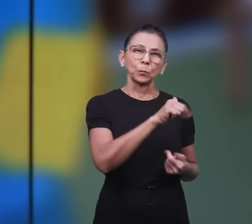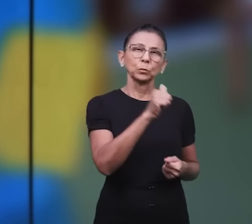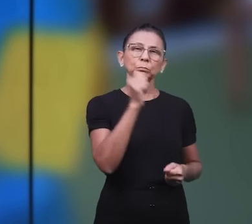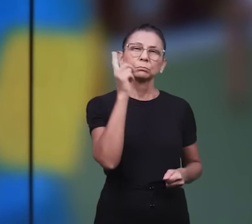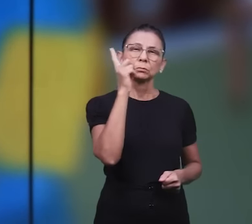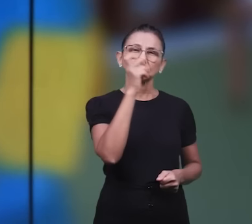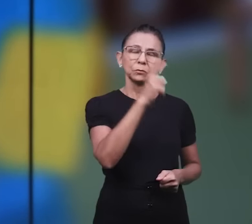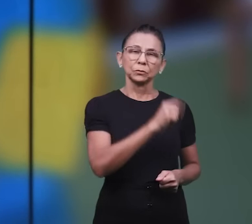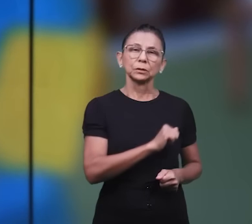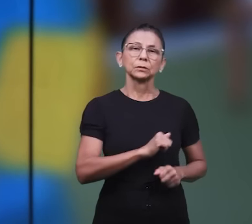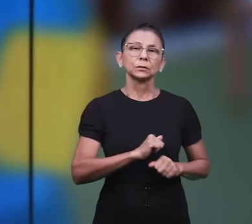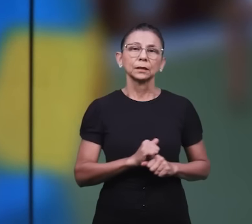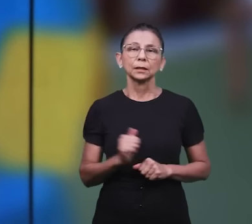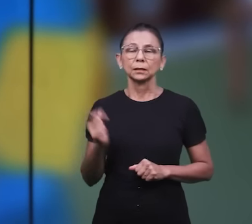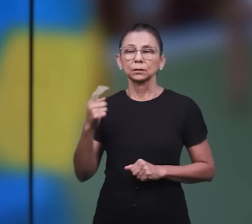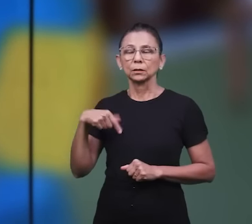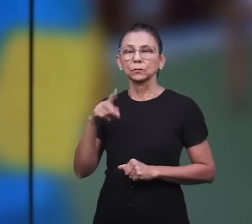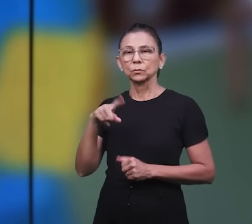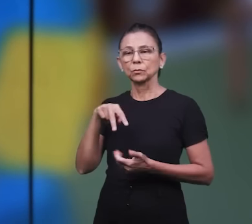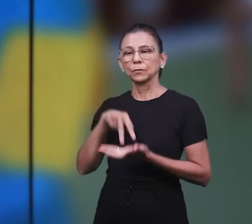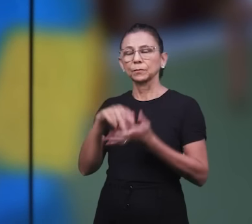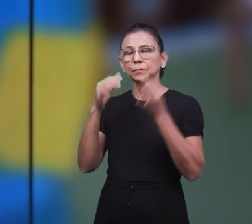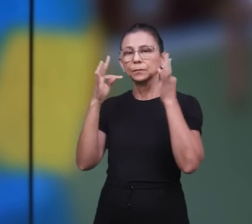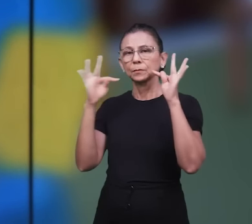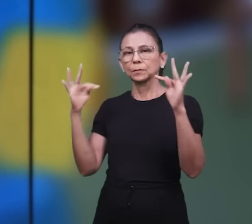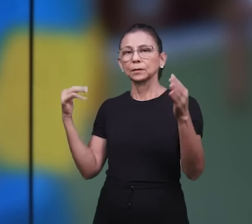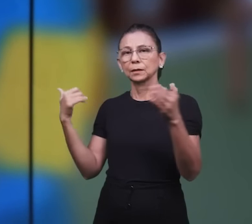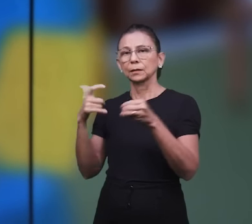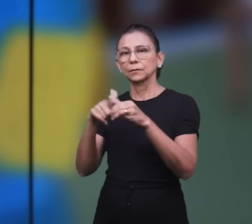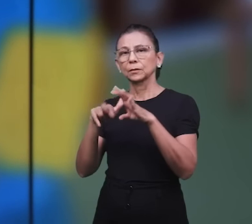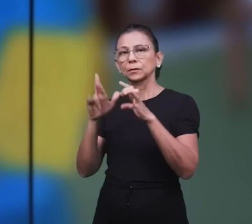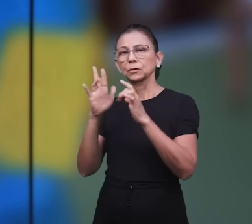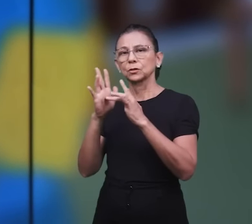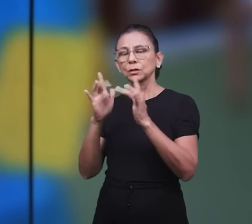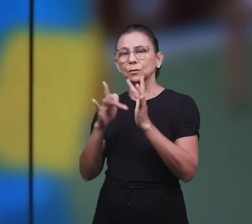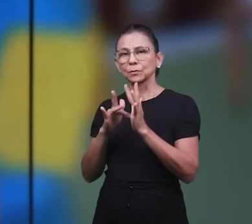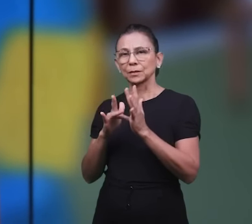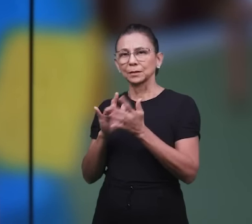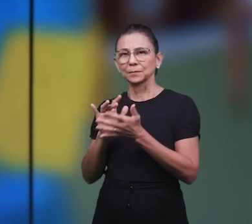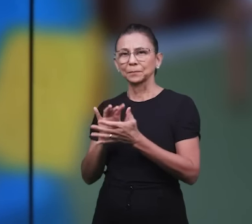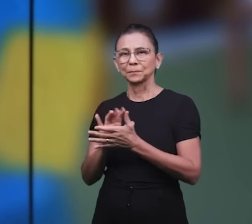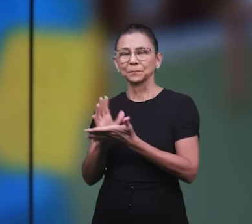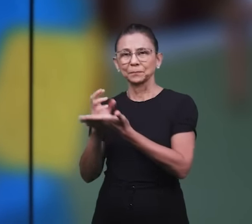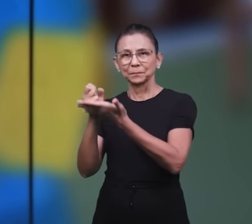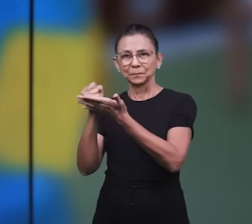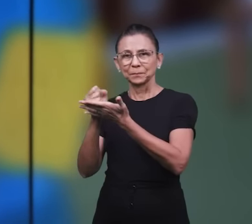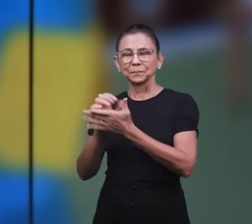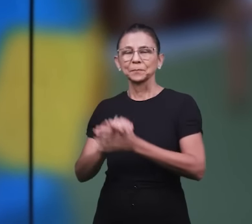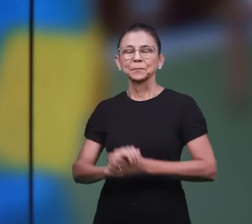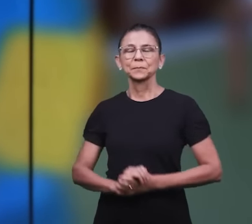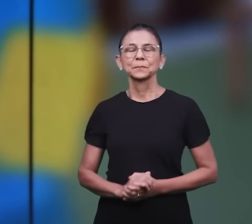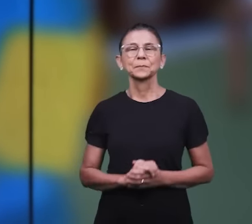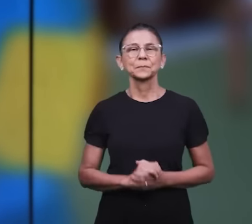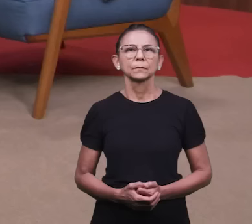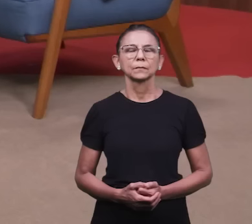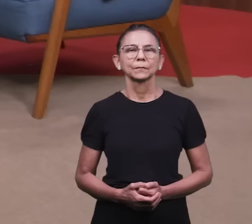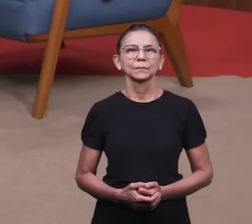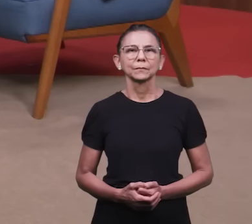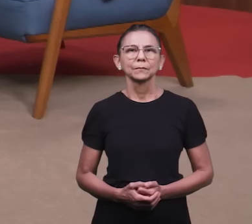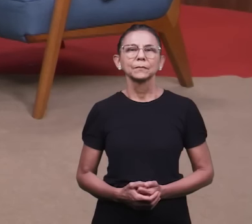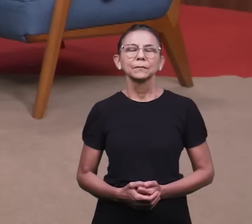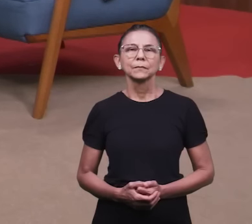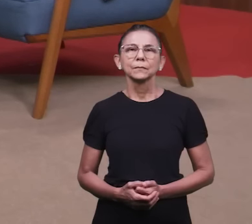o senhor Jesus vai voltar para arrebatar sua igreja fiel Amém glória Jesus a paz do Senhor Jesus a todos